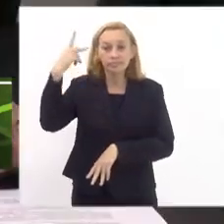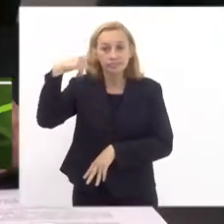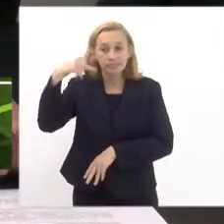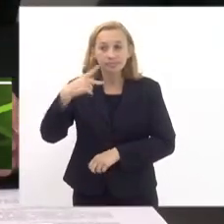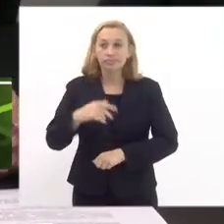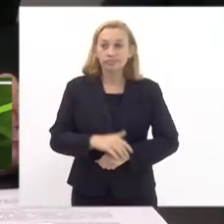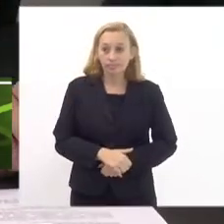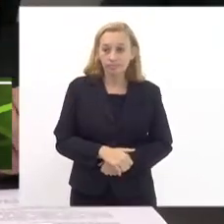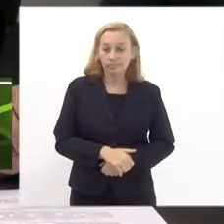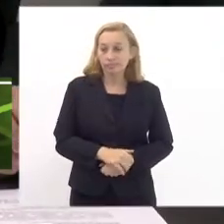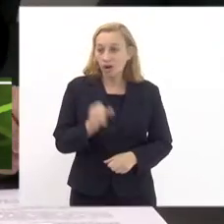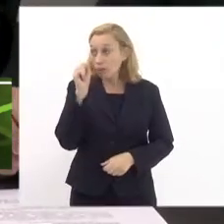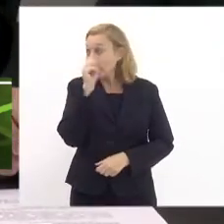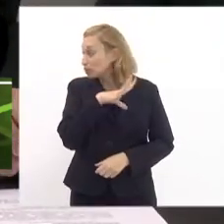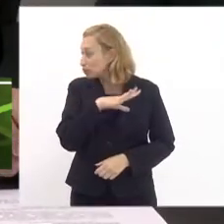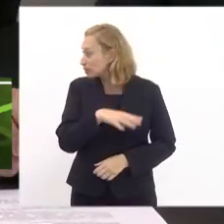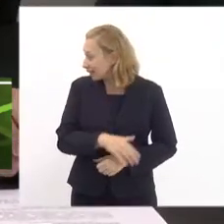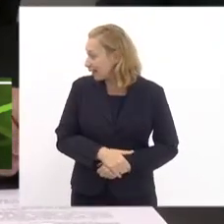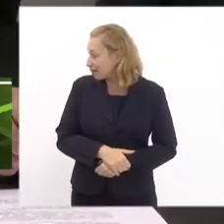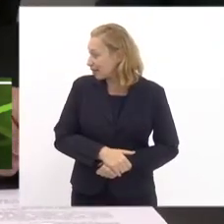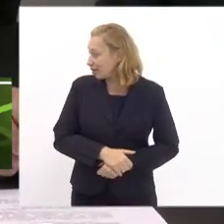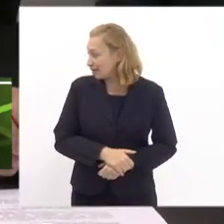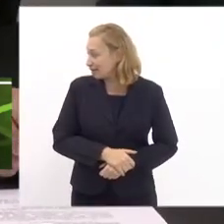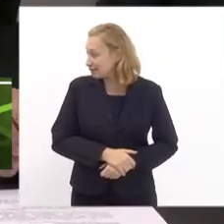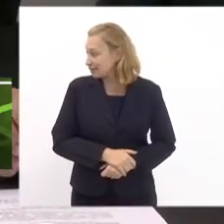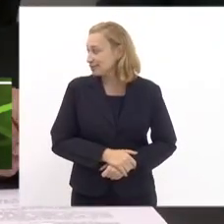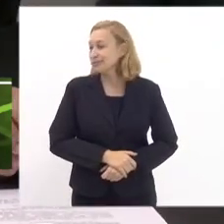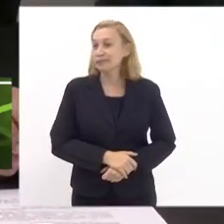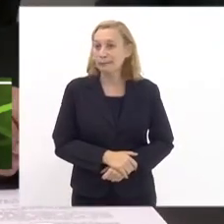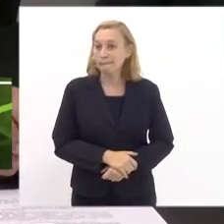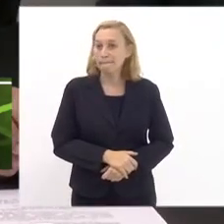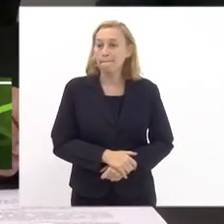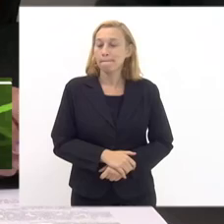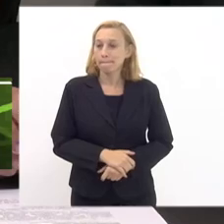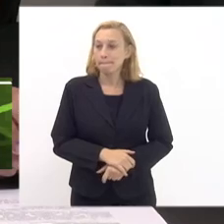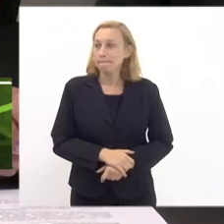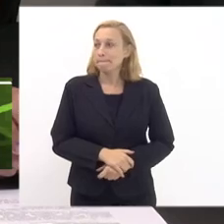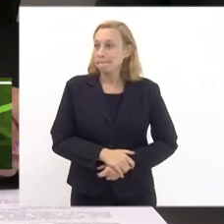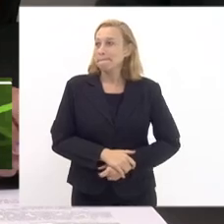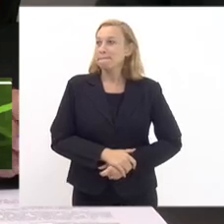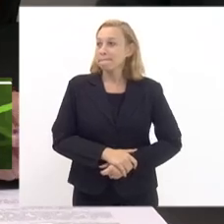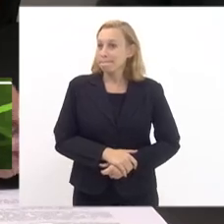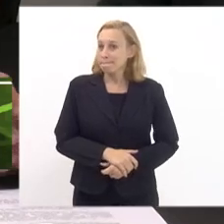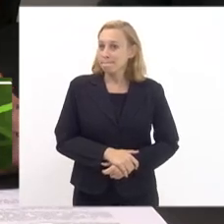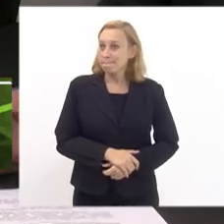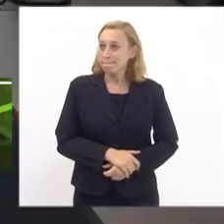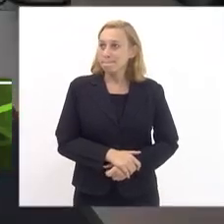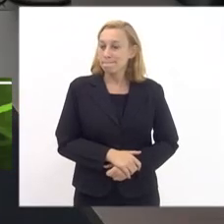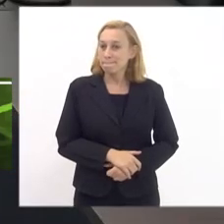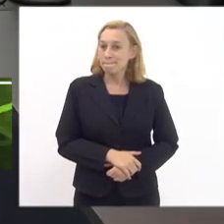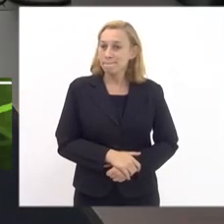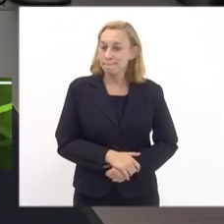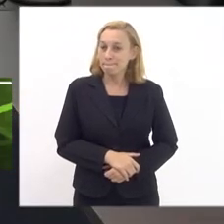vereador. Um absurdo. Só para não deixar passar em branco aqui, porque é necessária a menção.